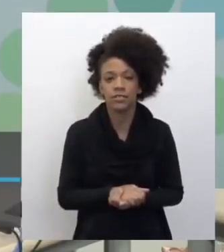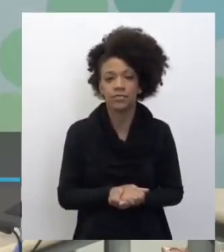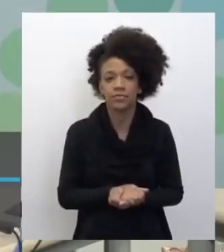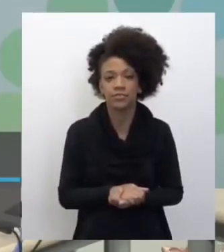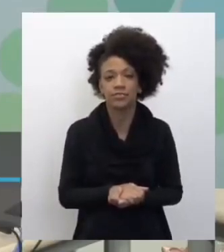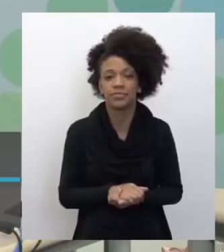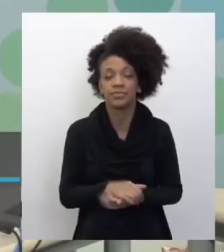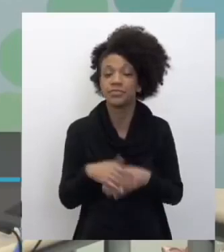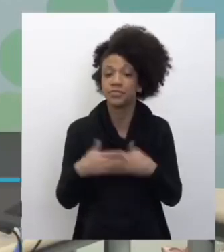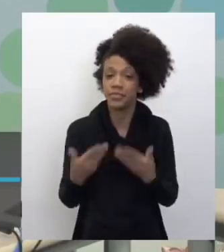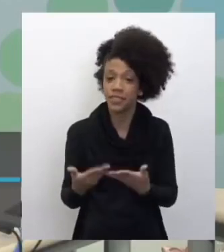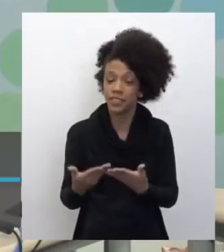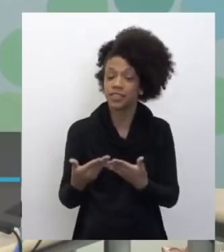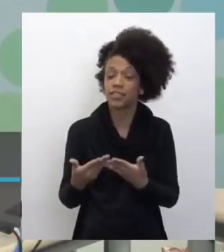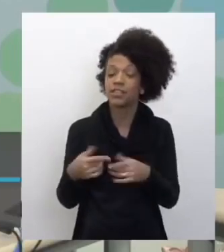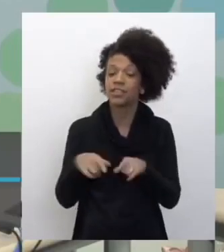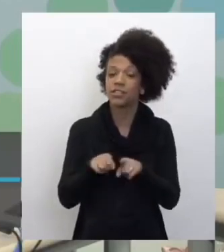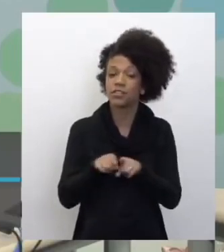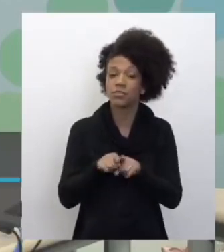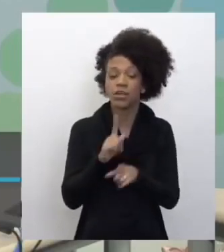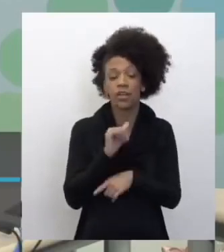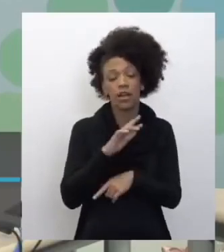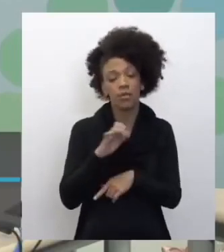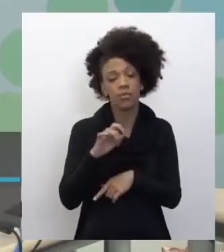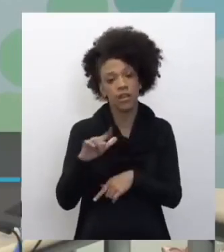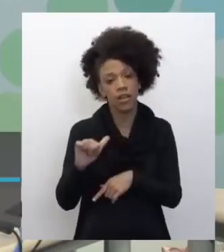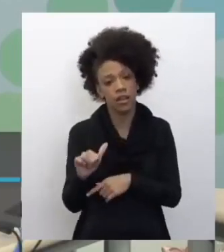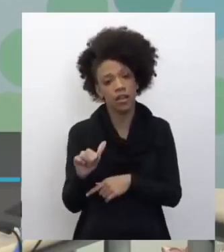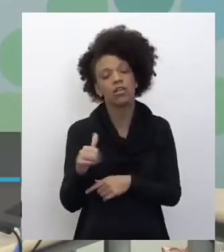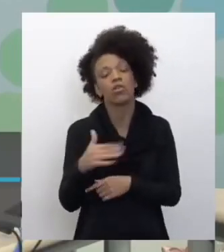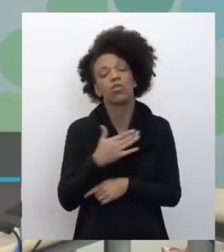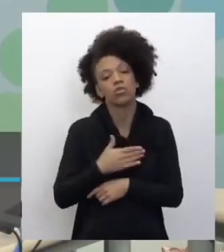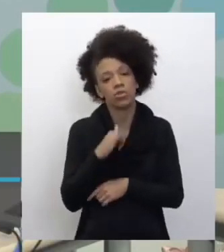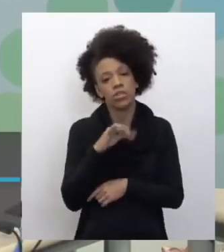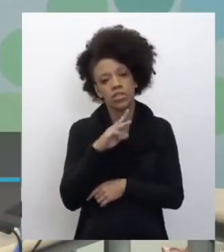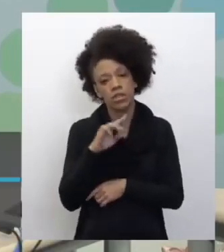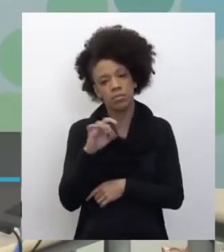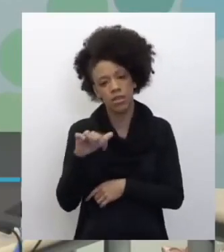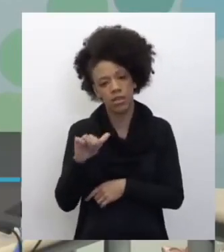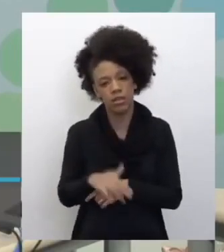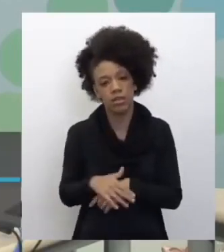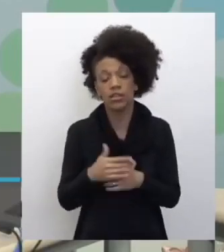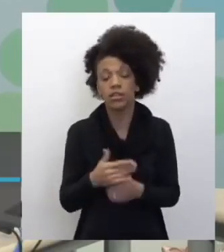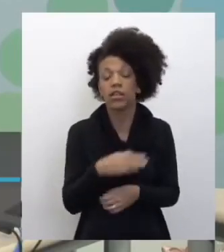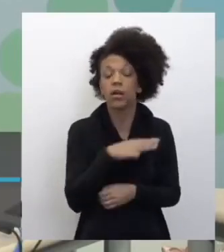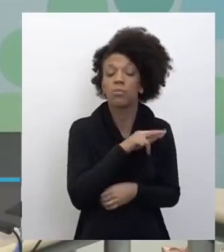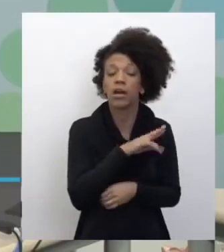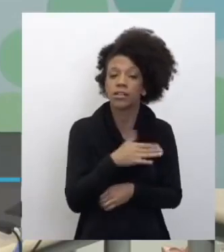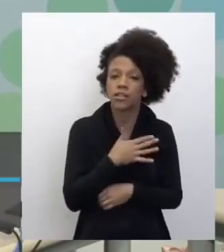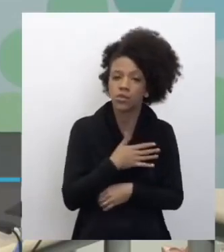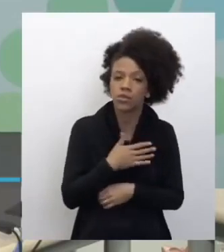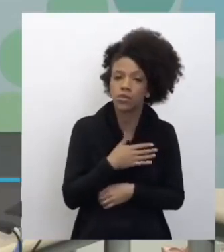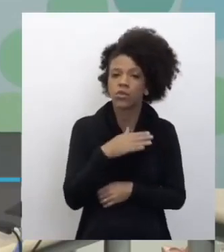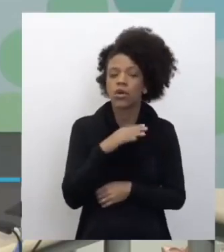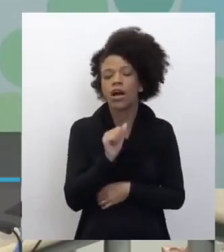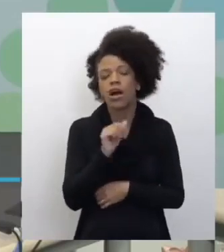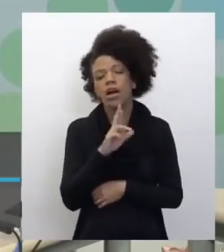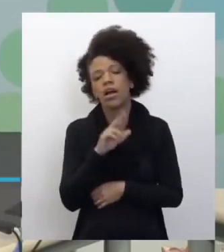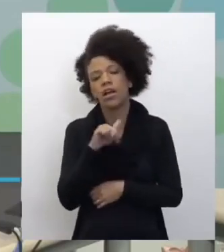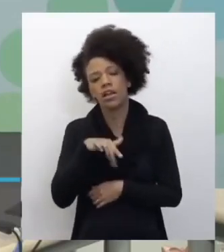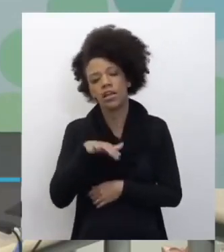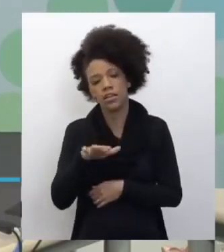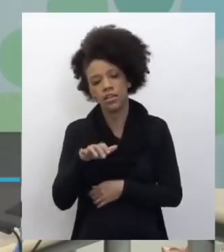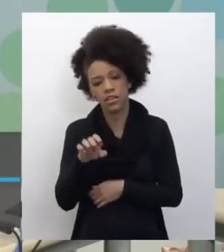E muitos aqui citaram, né? A Gabriela citou a Inamorate e a Maria Júlia o Arlequim, tá? Inamorate, gente, seriam, no